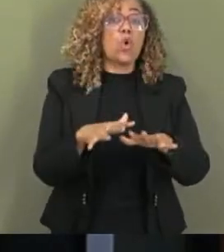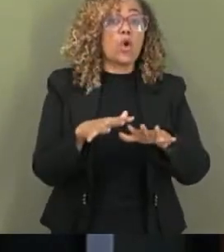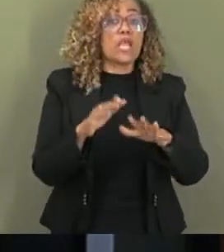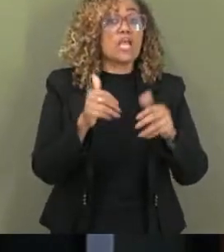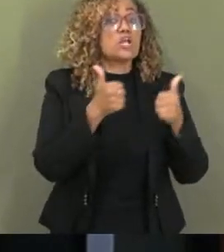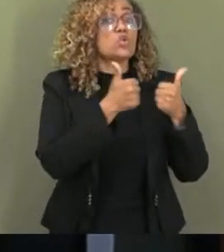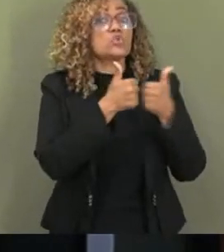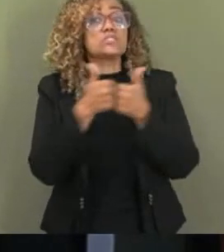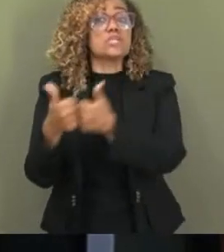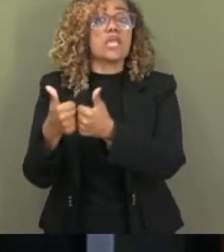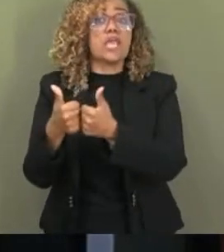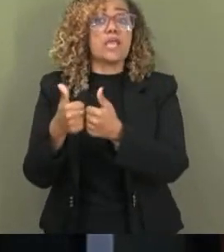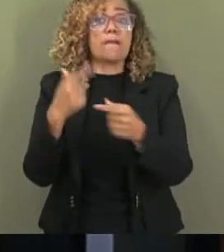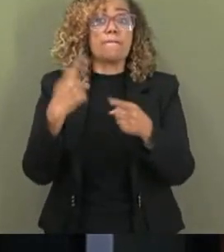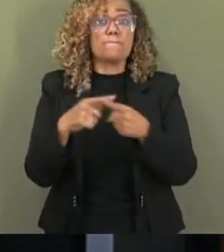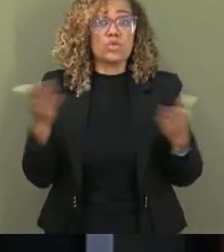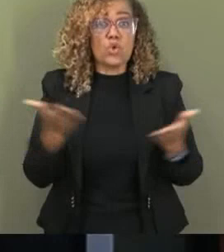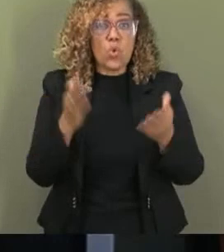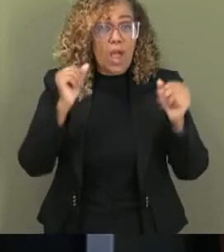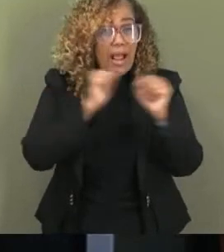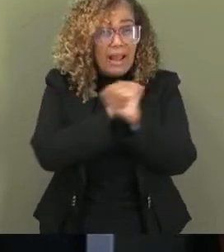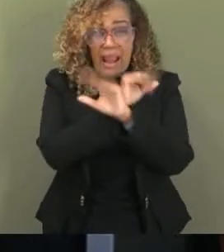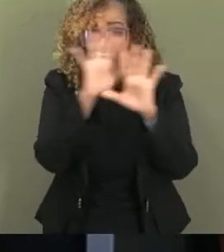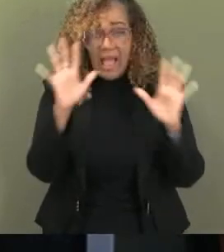porque nunca esteve tão claro.